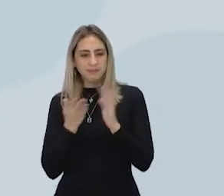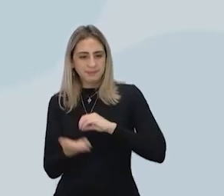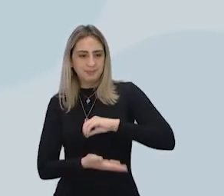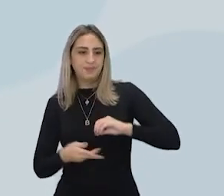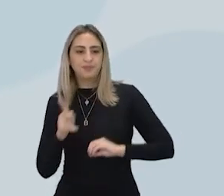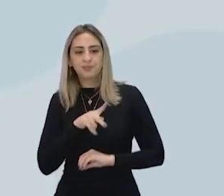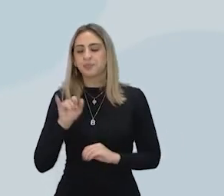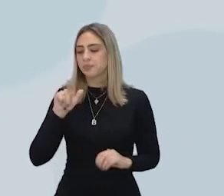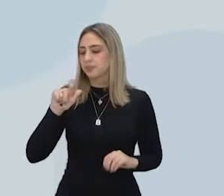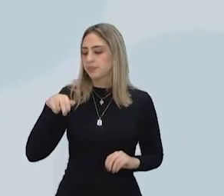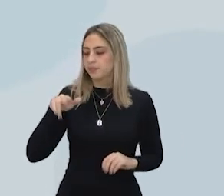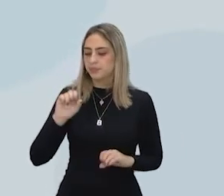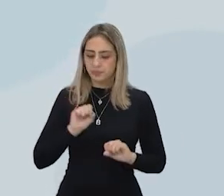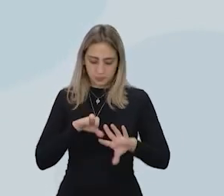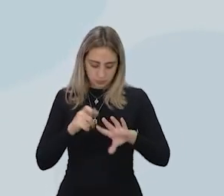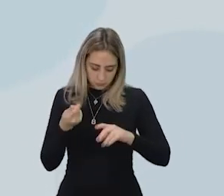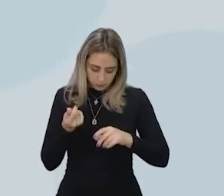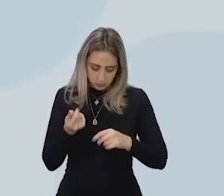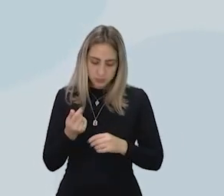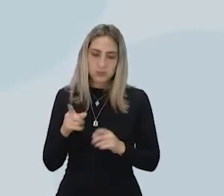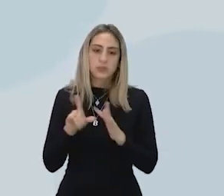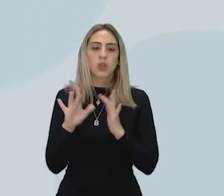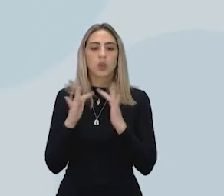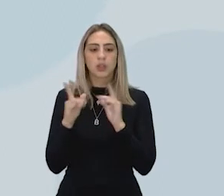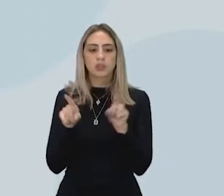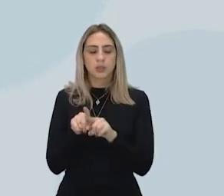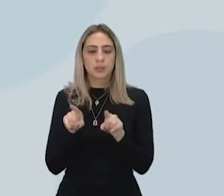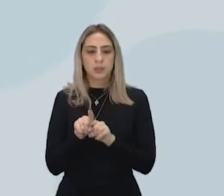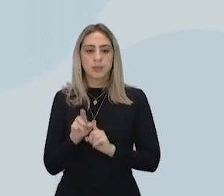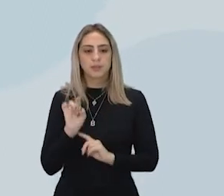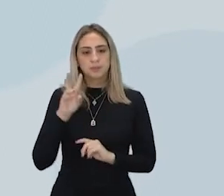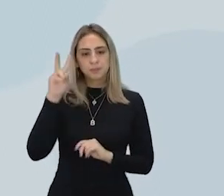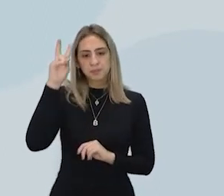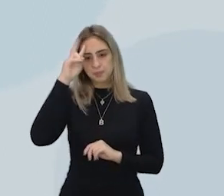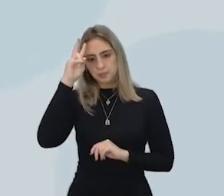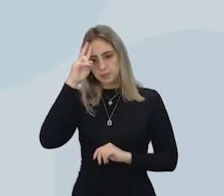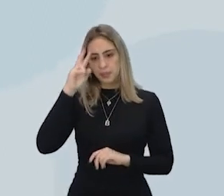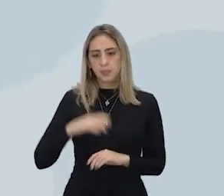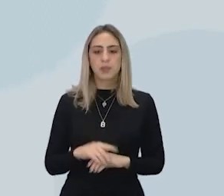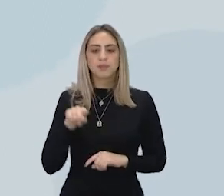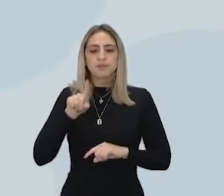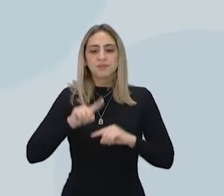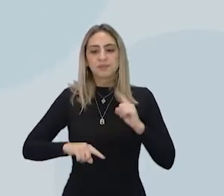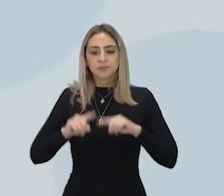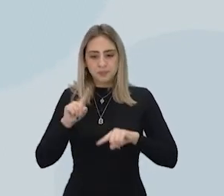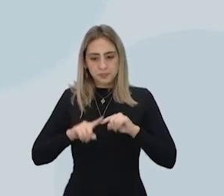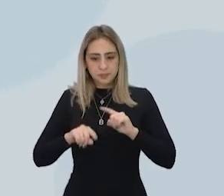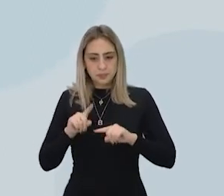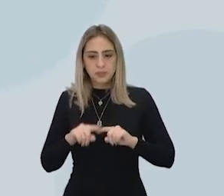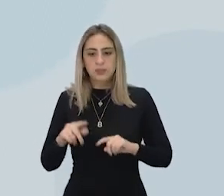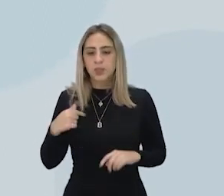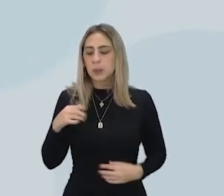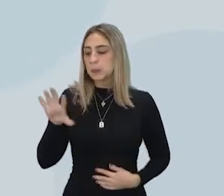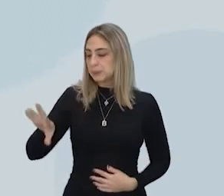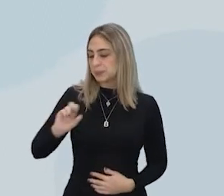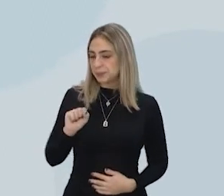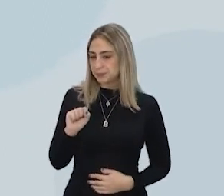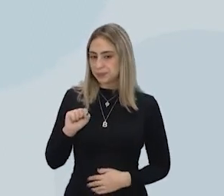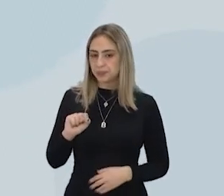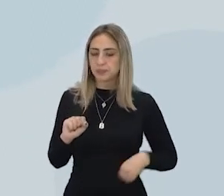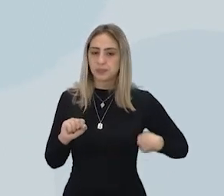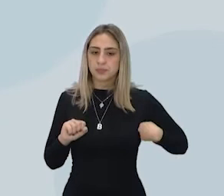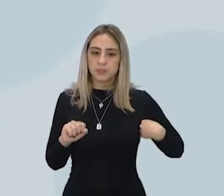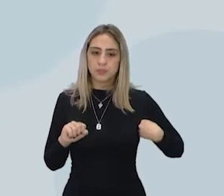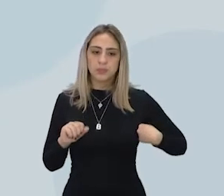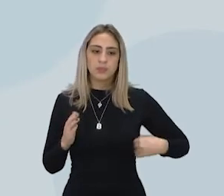professora Ilana, na Educação Financeira em Conexão também. Só para relembrar aqui, ó, esse material eu tirei do